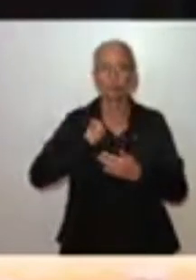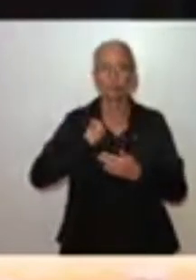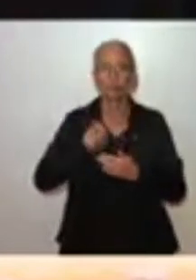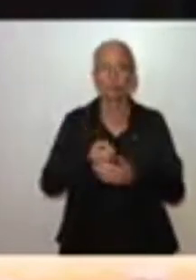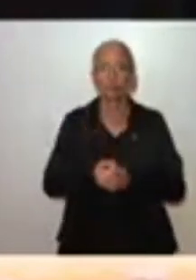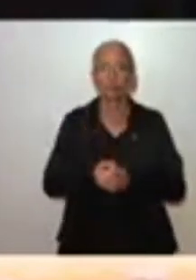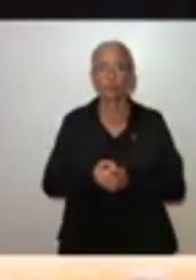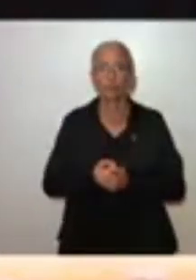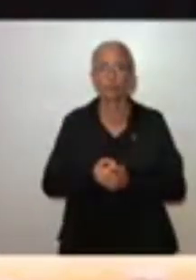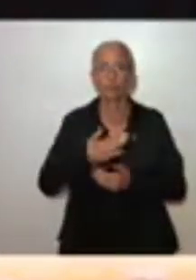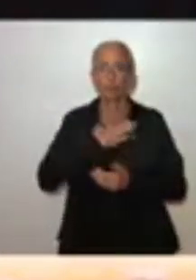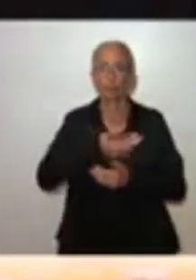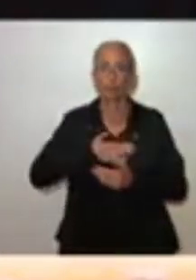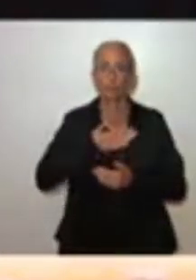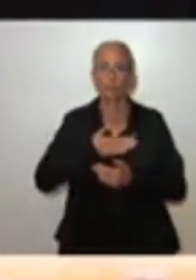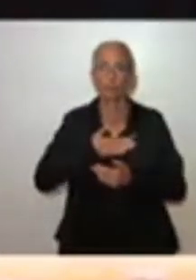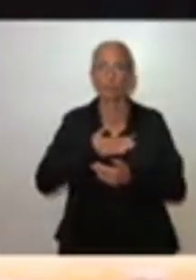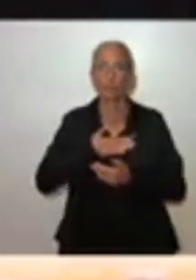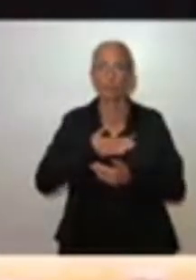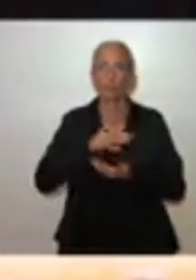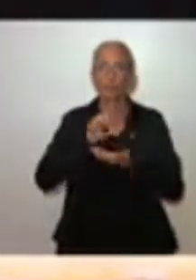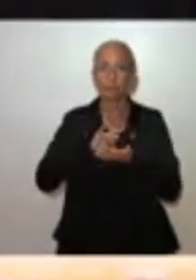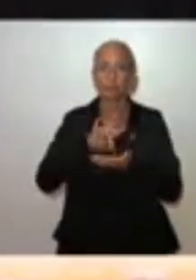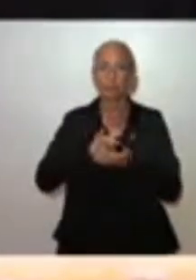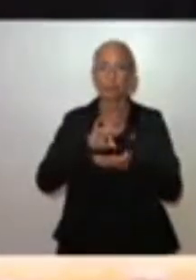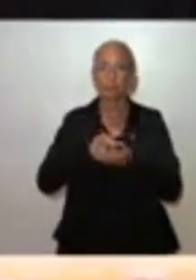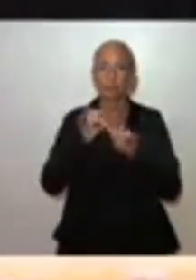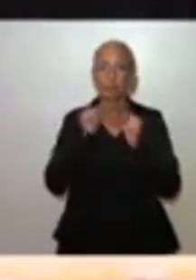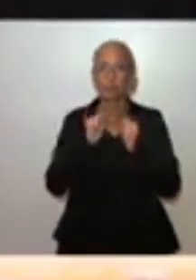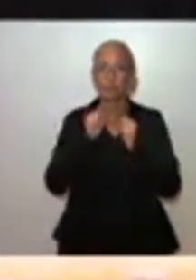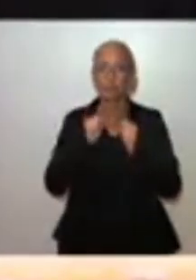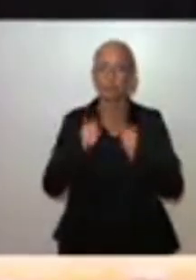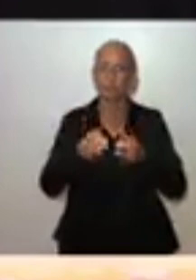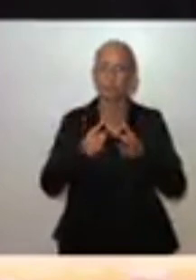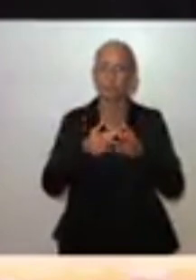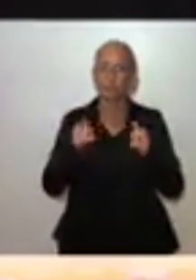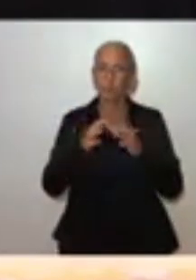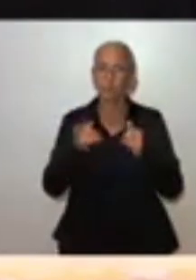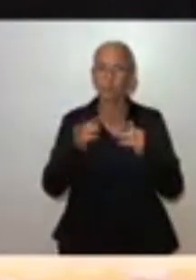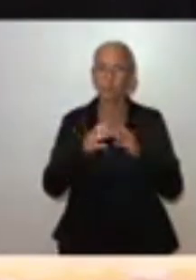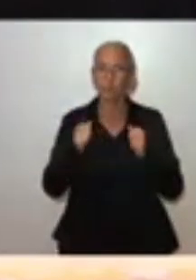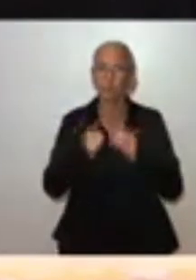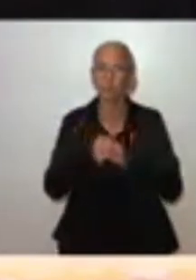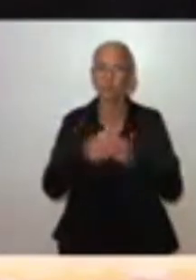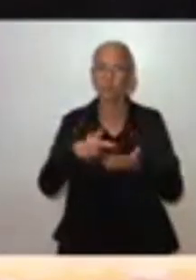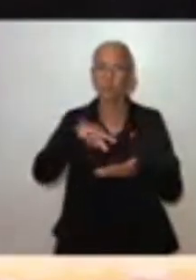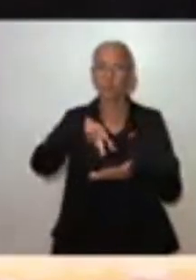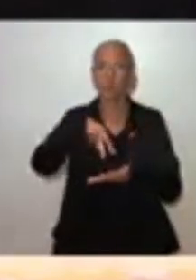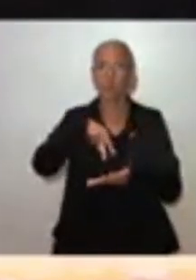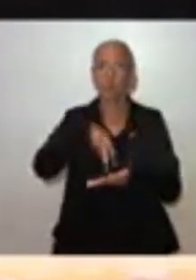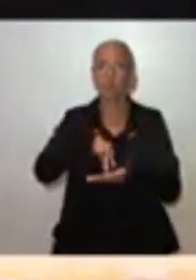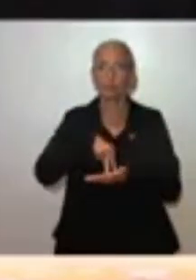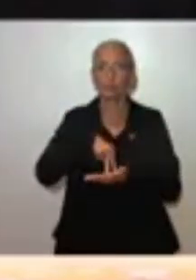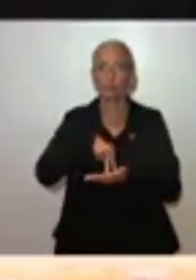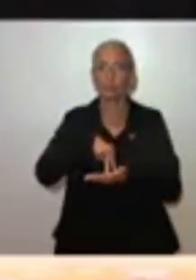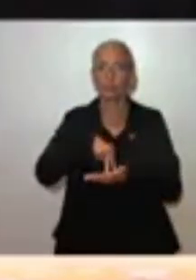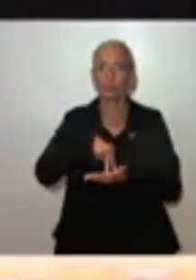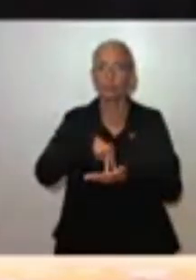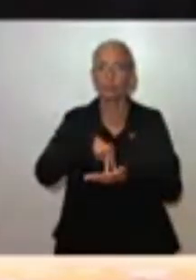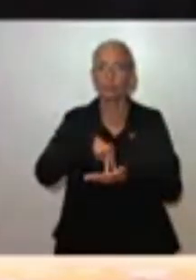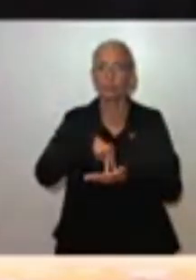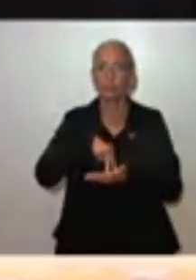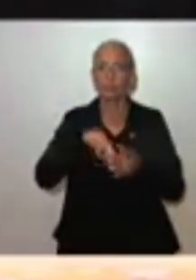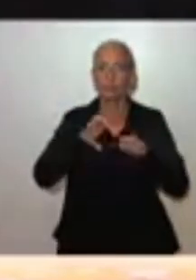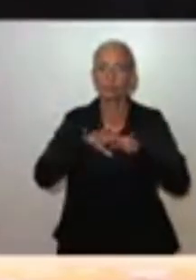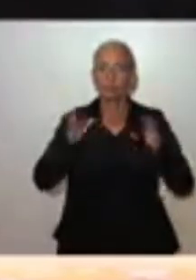e gostaria muito muito mesmo se puder pedir aqui que a gente pudesse todos nós levantarmos vou pedir para mim esses pessoas da